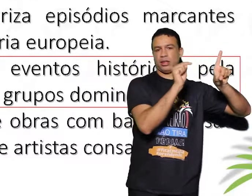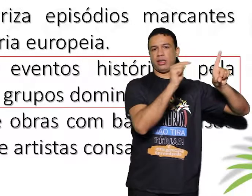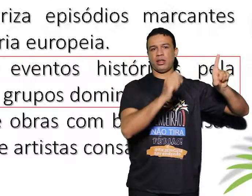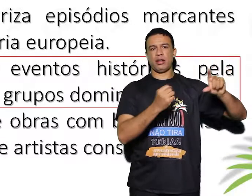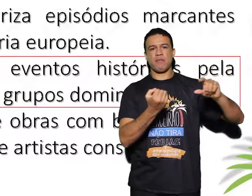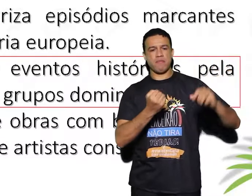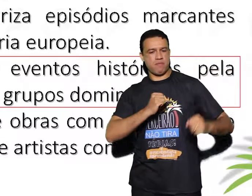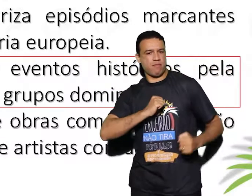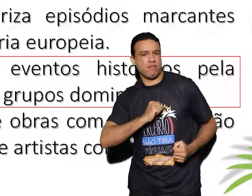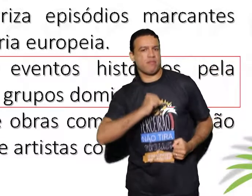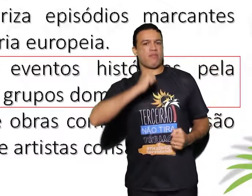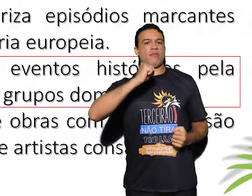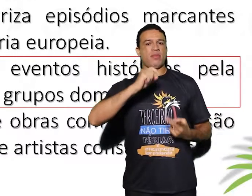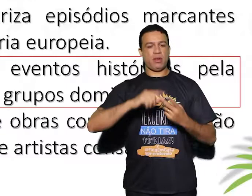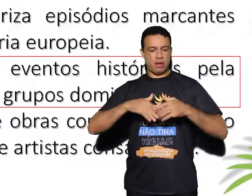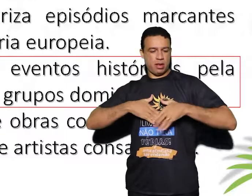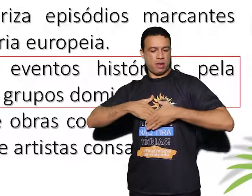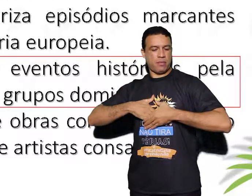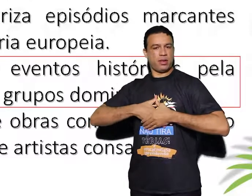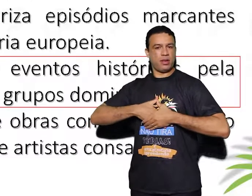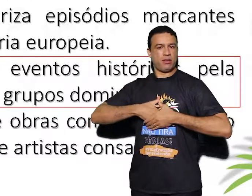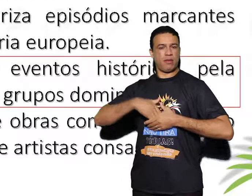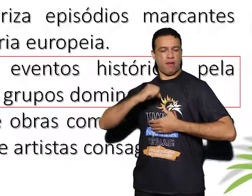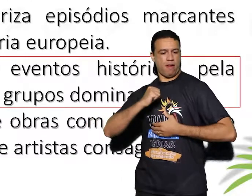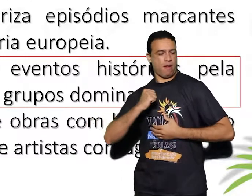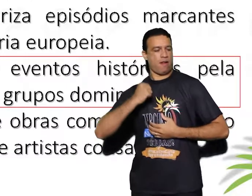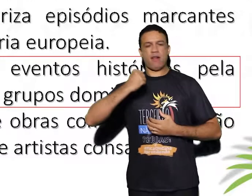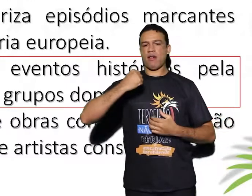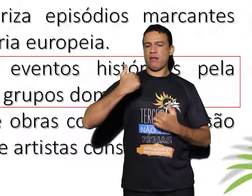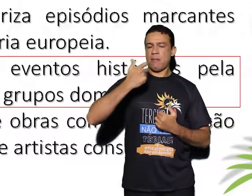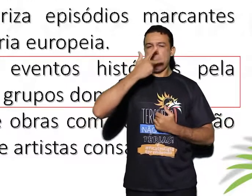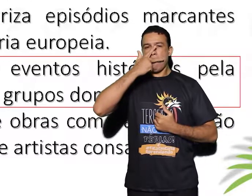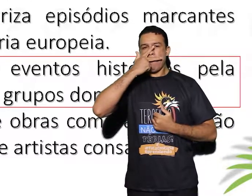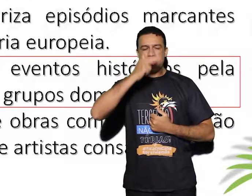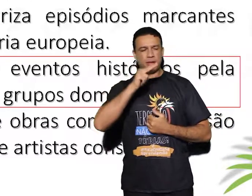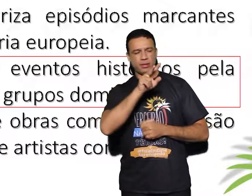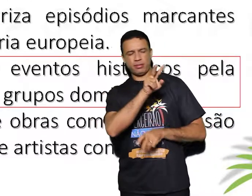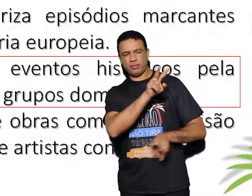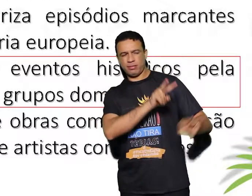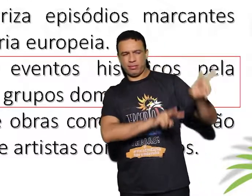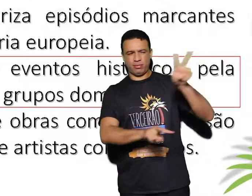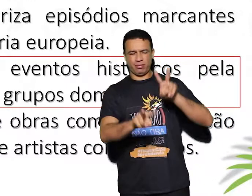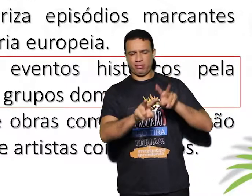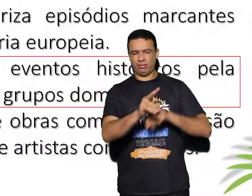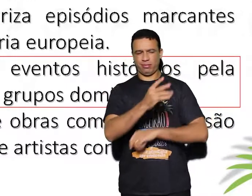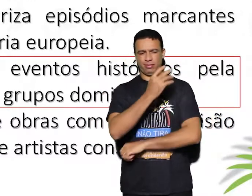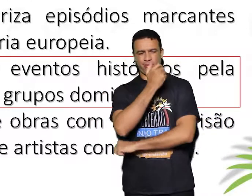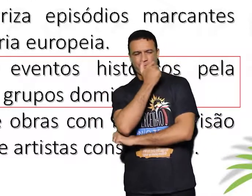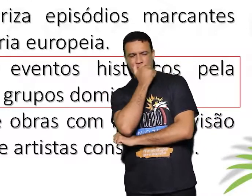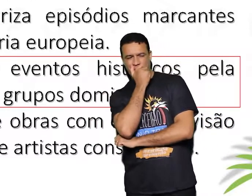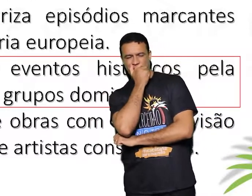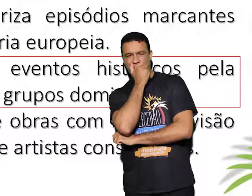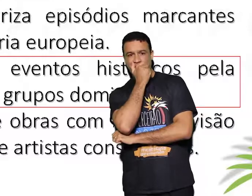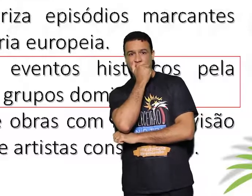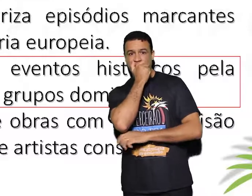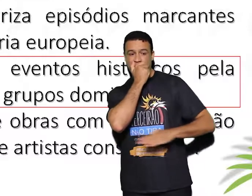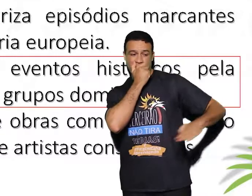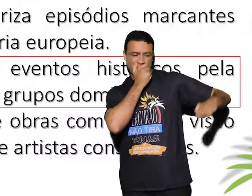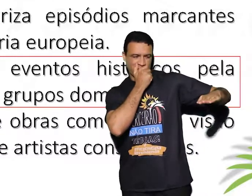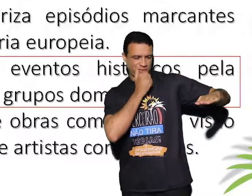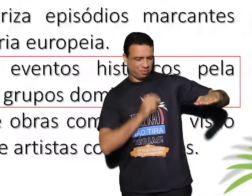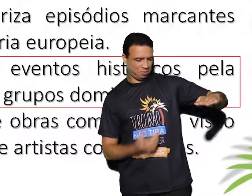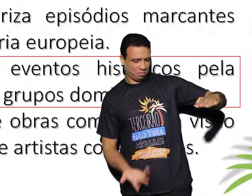heroísmo e o poderio de Napoleão, apesar de muita gente olhar meio atravessado por causa da altura. Ele foi um gigantesco